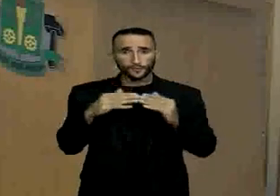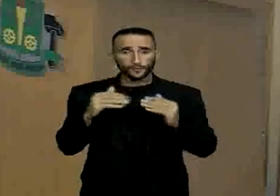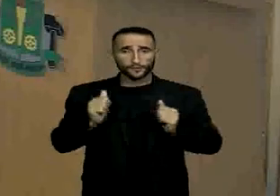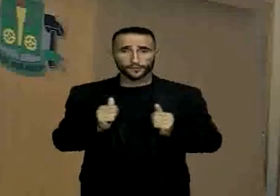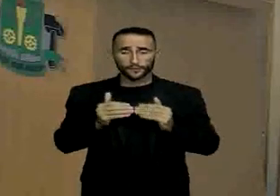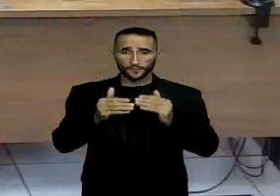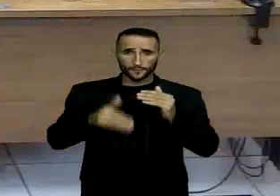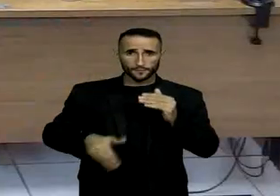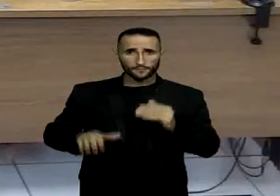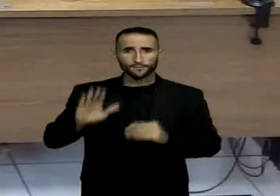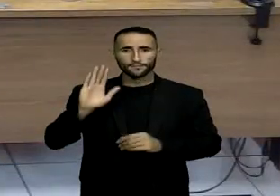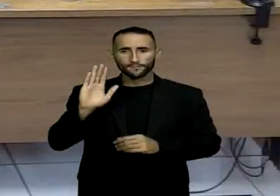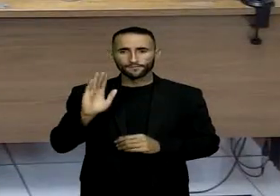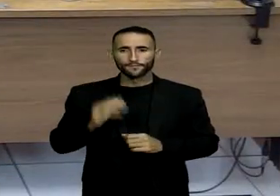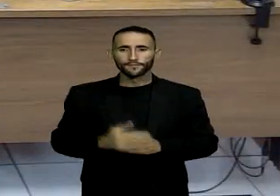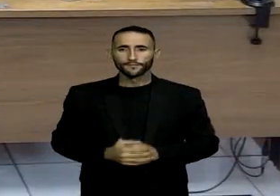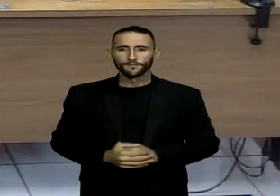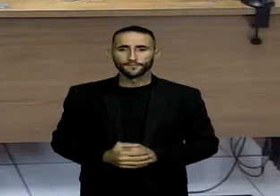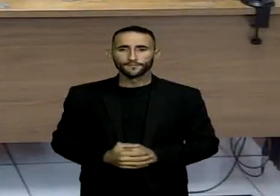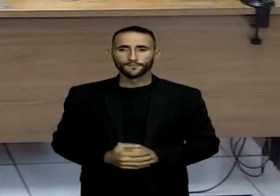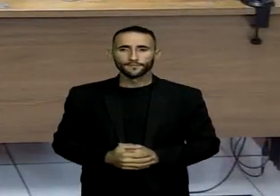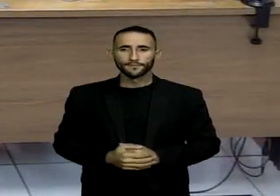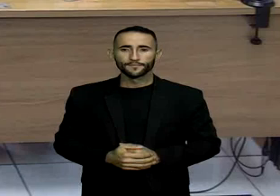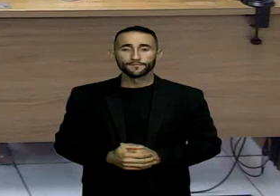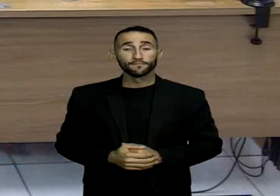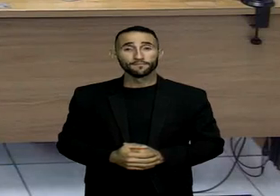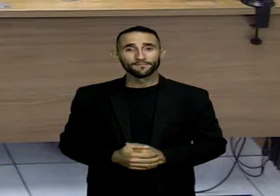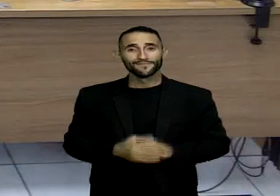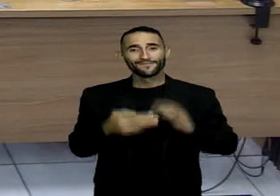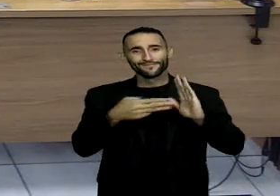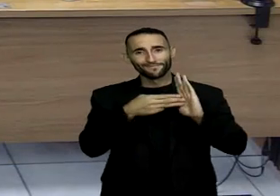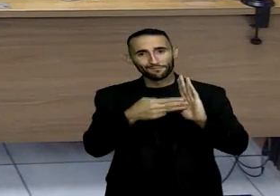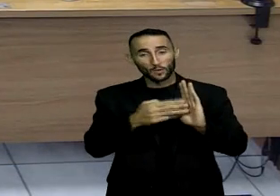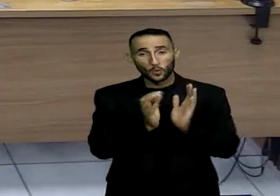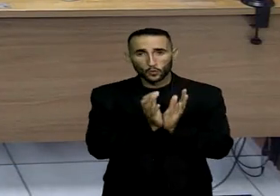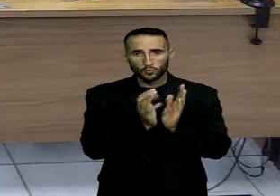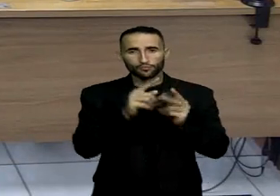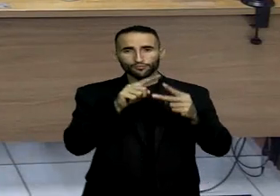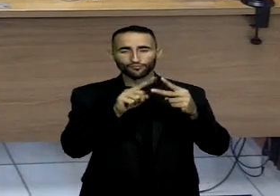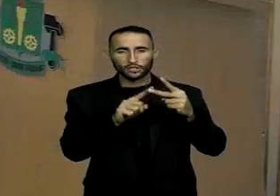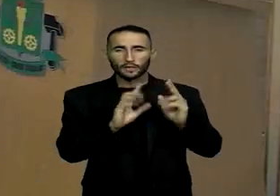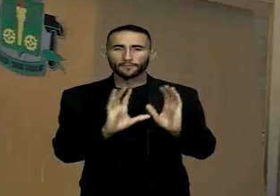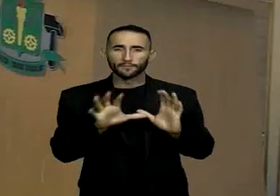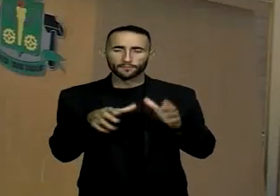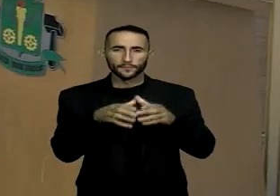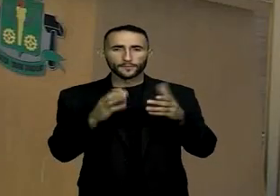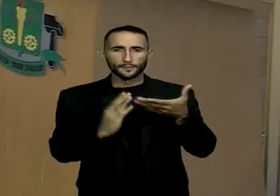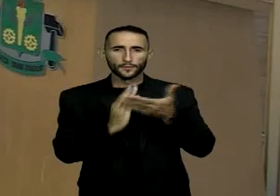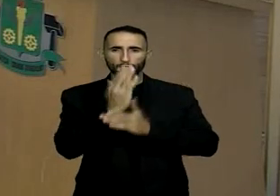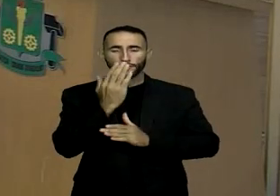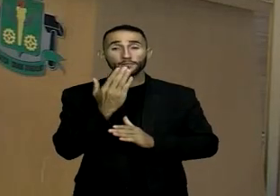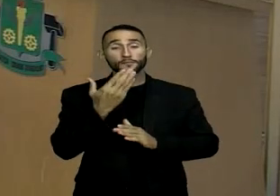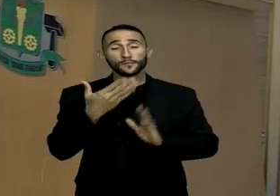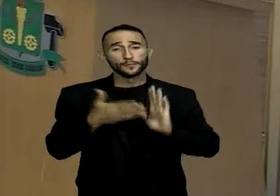estão, os contrários se manifestam. Aprovado o bloco de moções do nobre vereador Paulo Júnior.